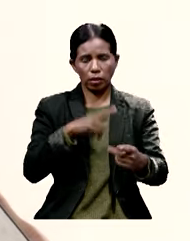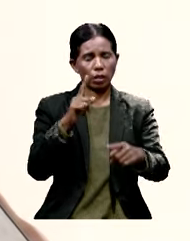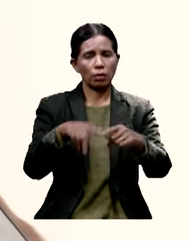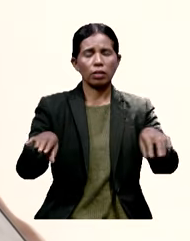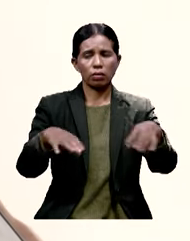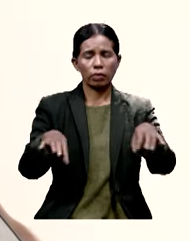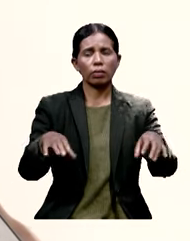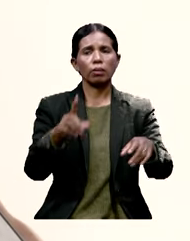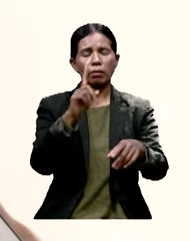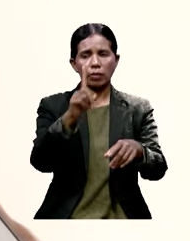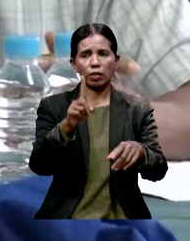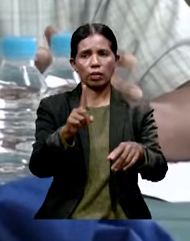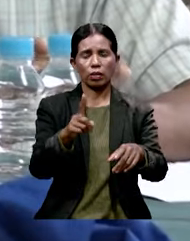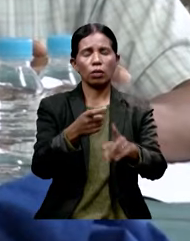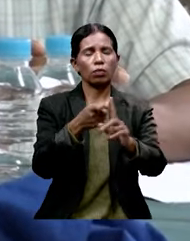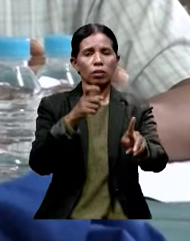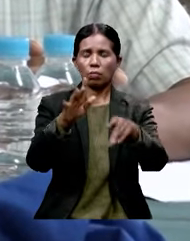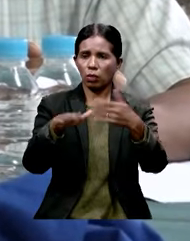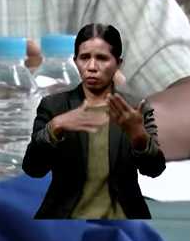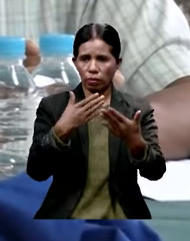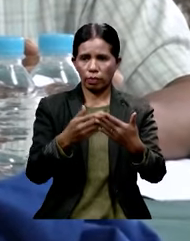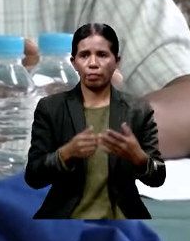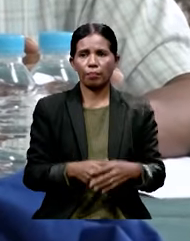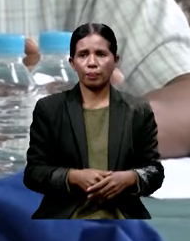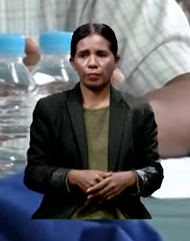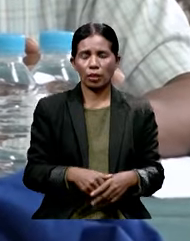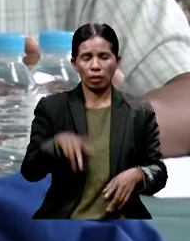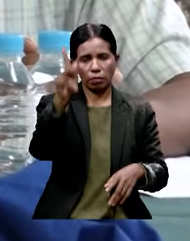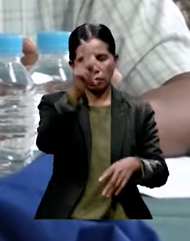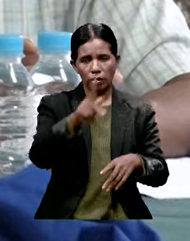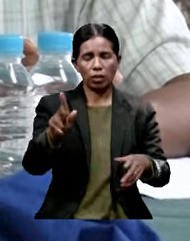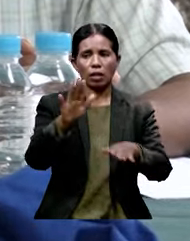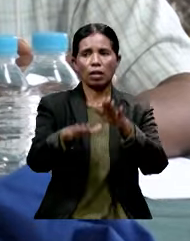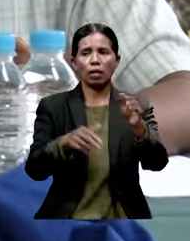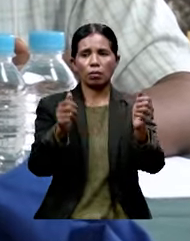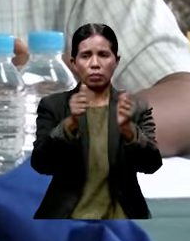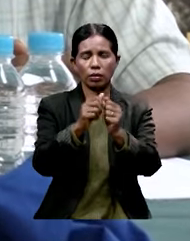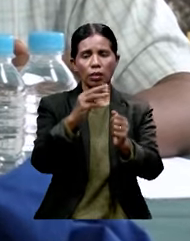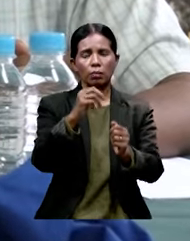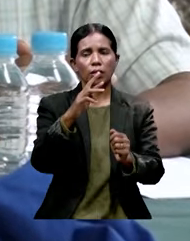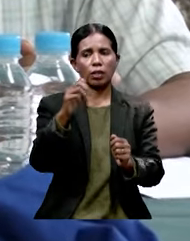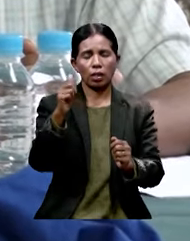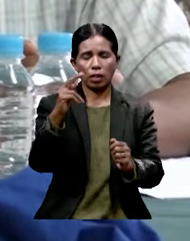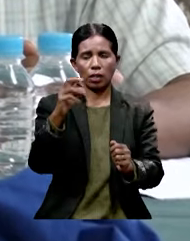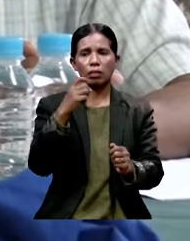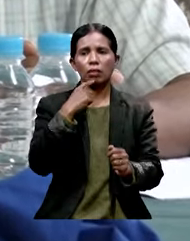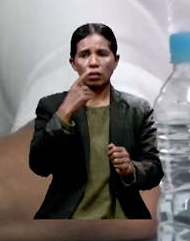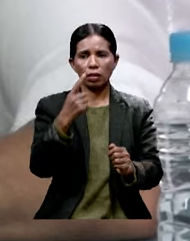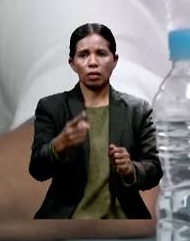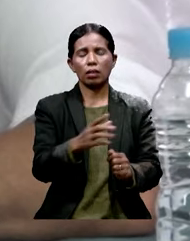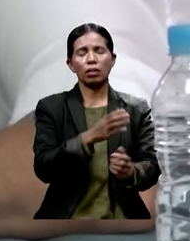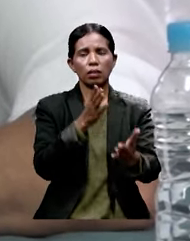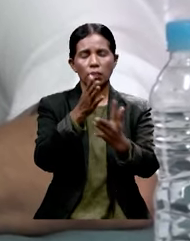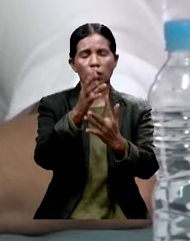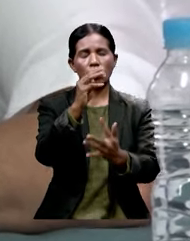é mais preciso componente todo. Pesquisador Lau Hamutuk Mariano Ferreira e hanya intervenção ni hateten adesão ba